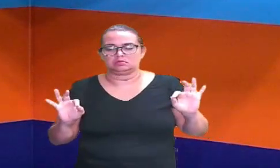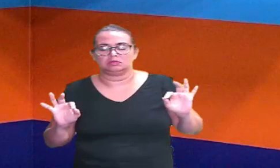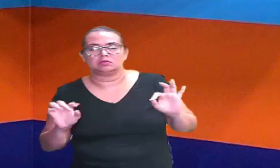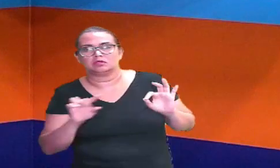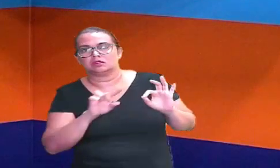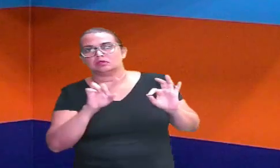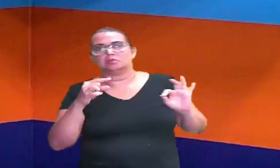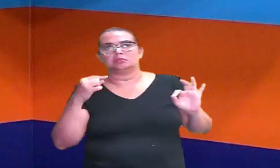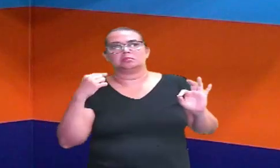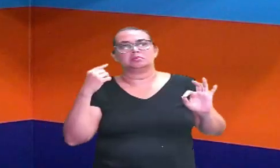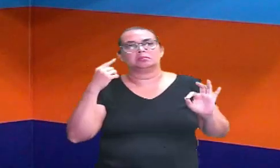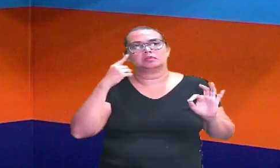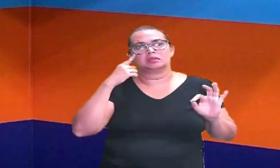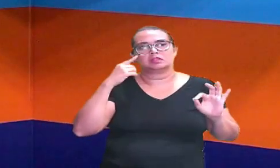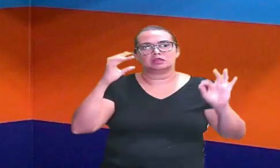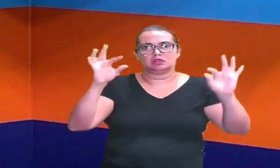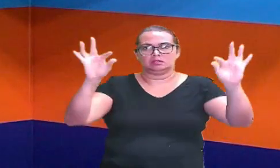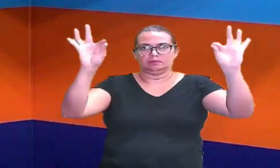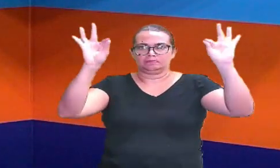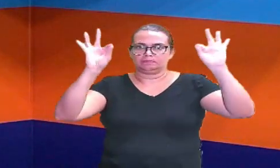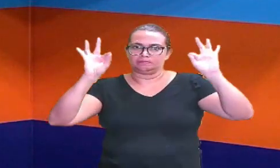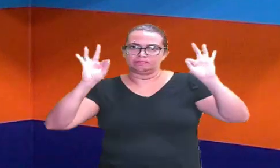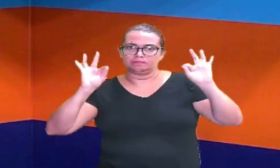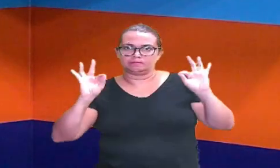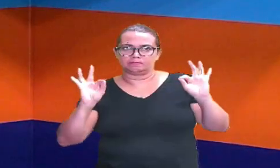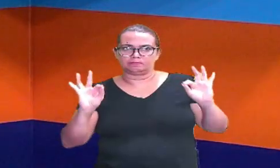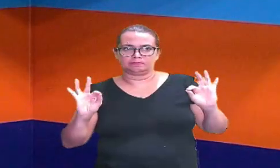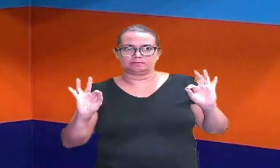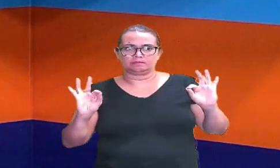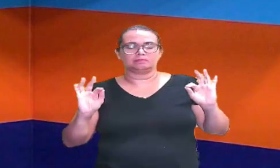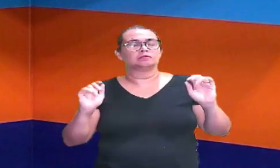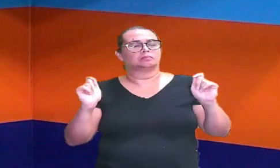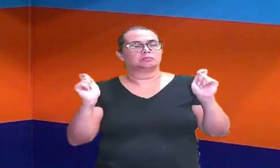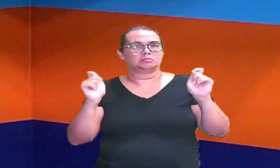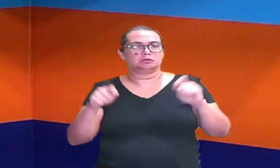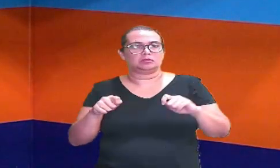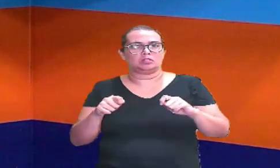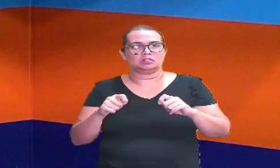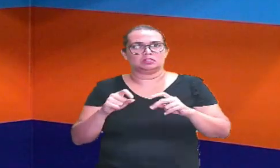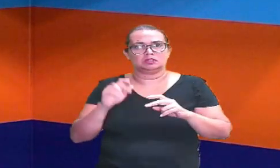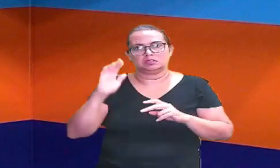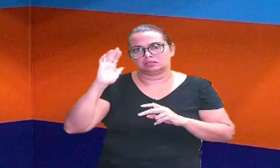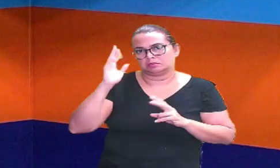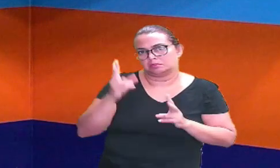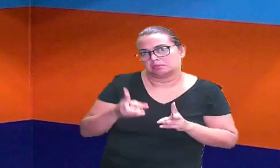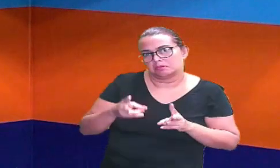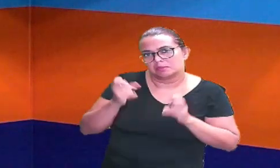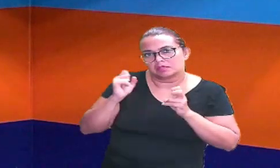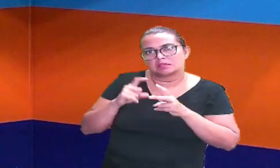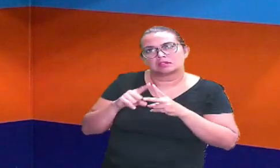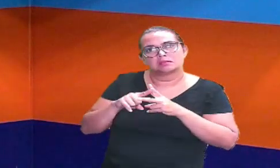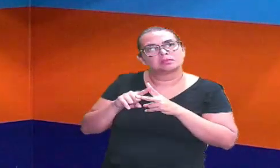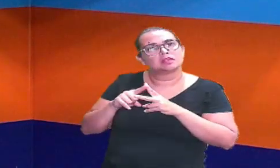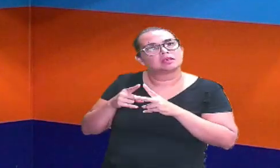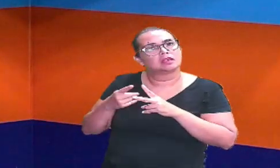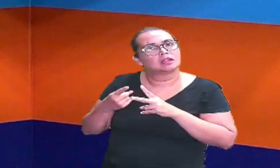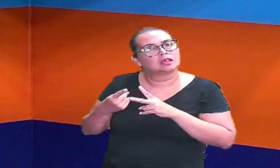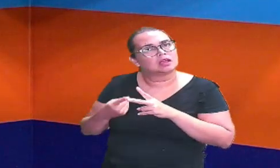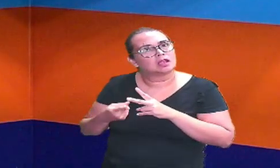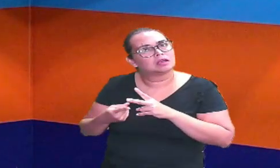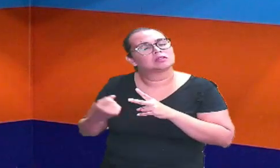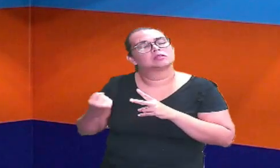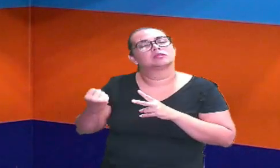imaginar ela em cima da retinha de baixo, eu posso identificar que os ângulos, eles têm